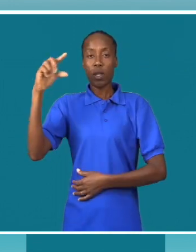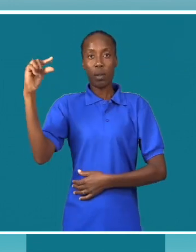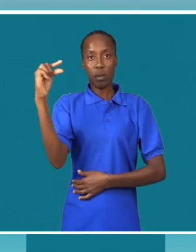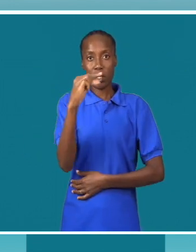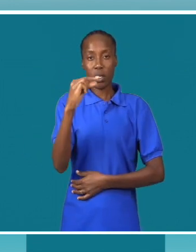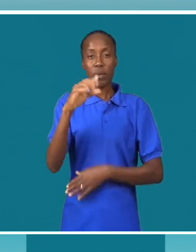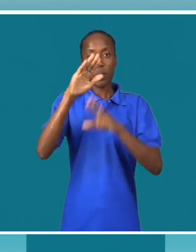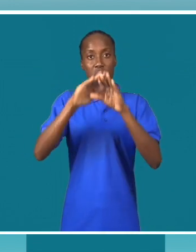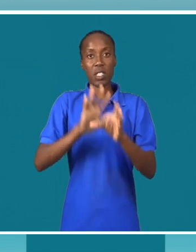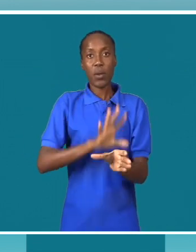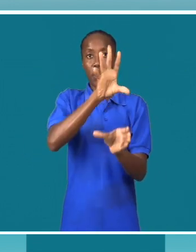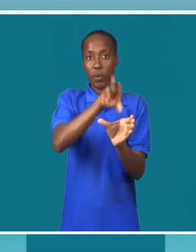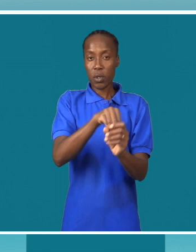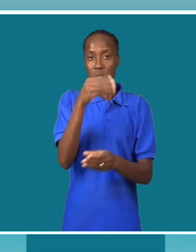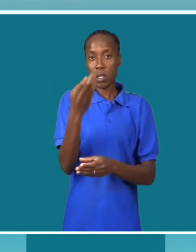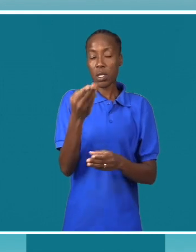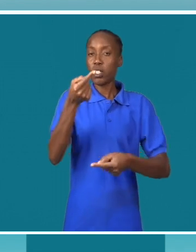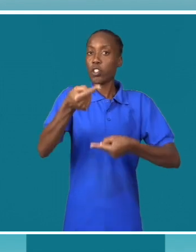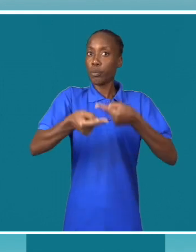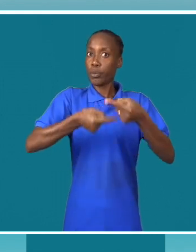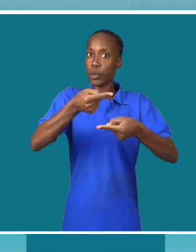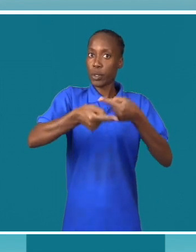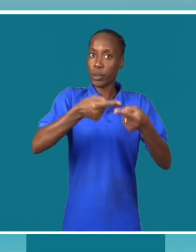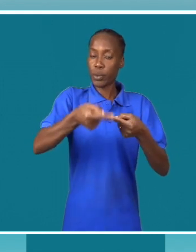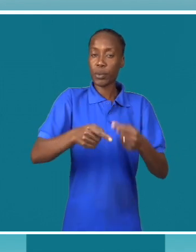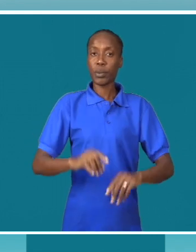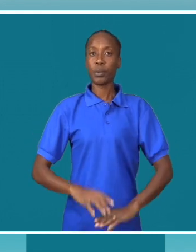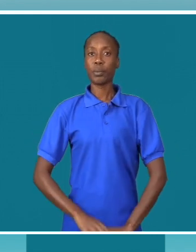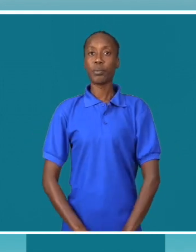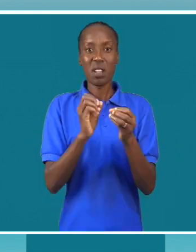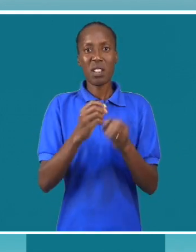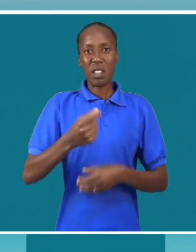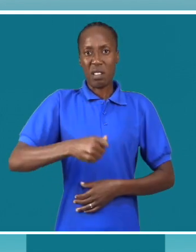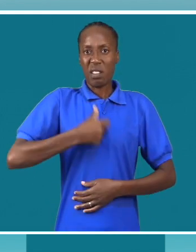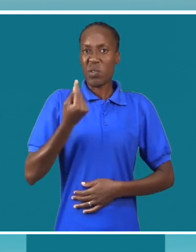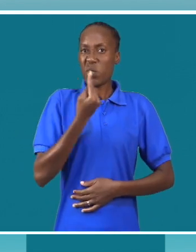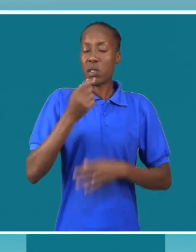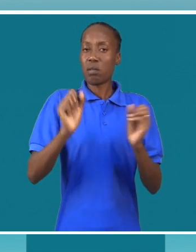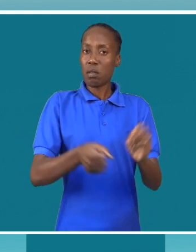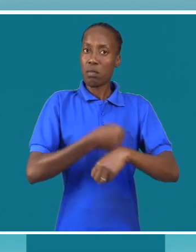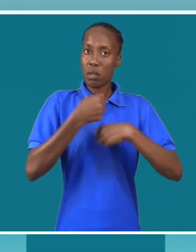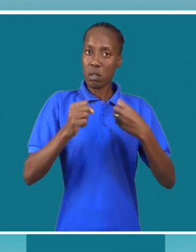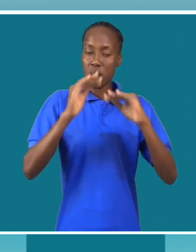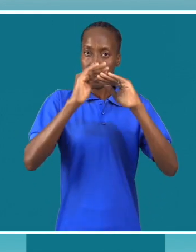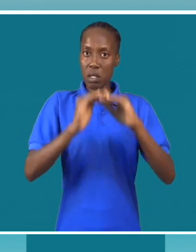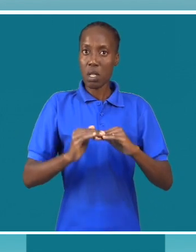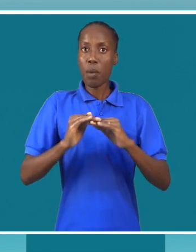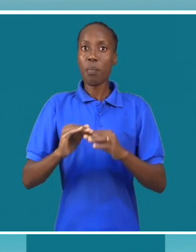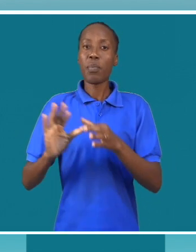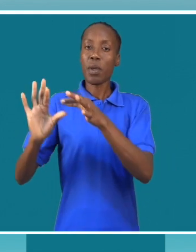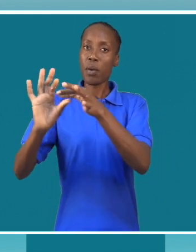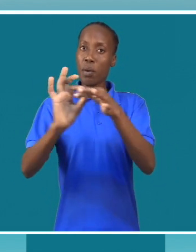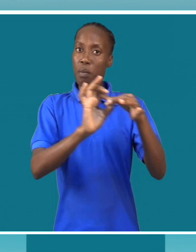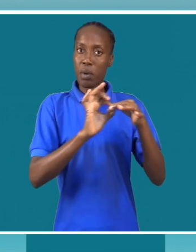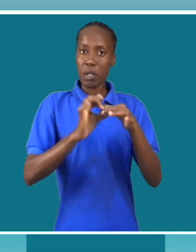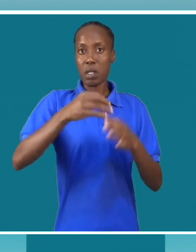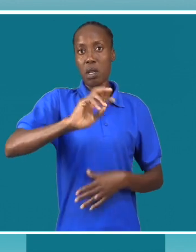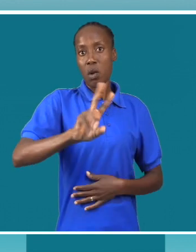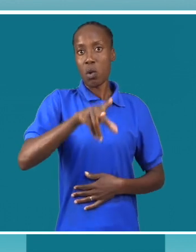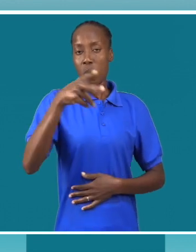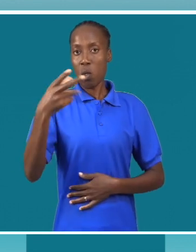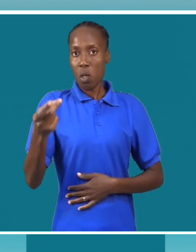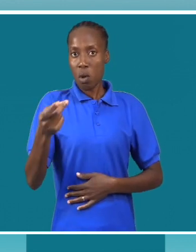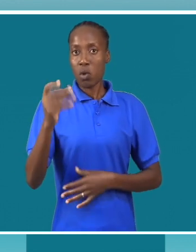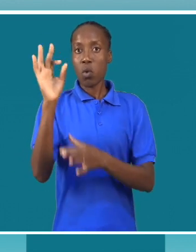não governamentais envolvidas neste processo. Estamos a trabalhar em cooperação com as pessoas com deficiência,